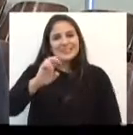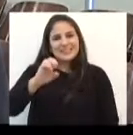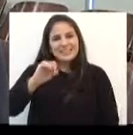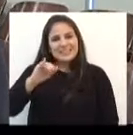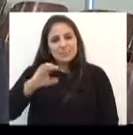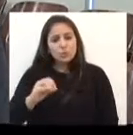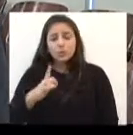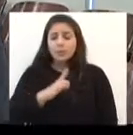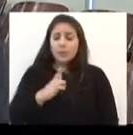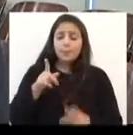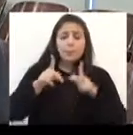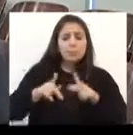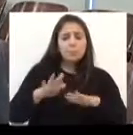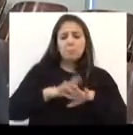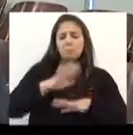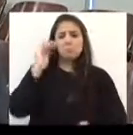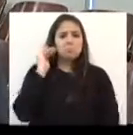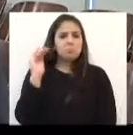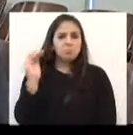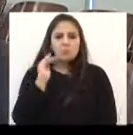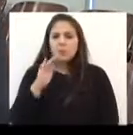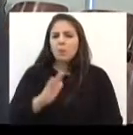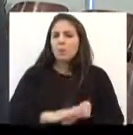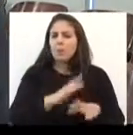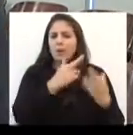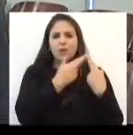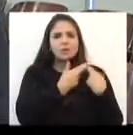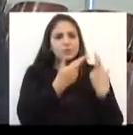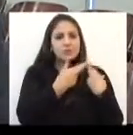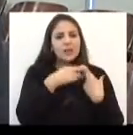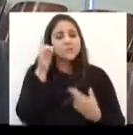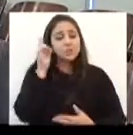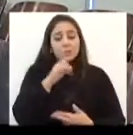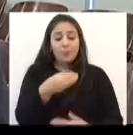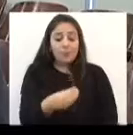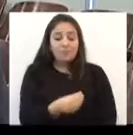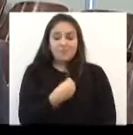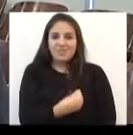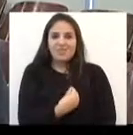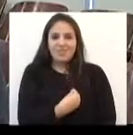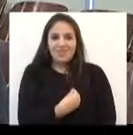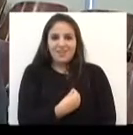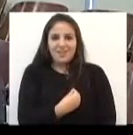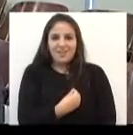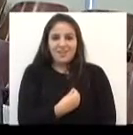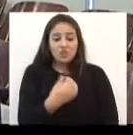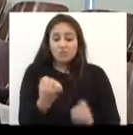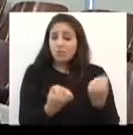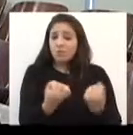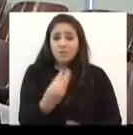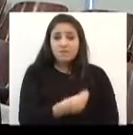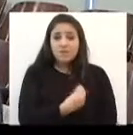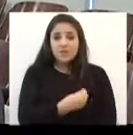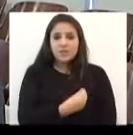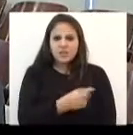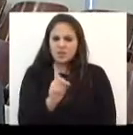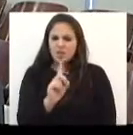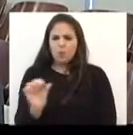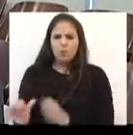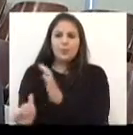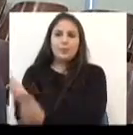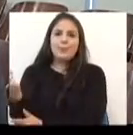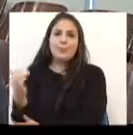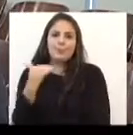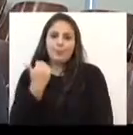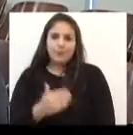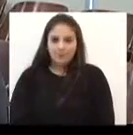mais tranquilos, mais responsáveis, que dirigem para a vida e não para ser o primeiro da fila. Essa